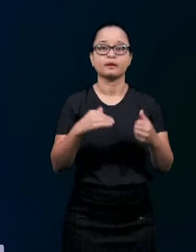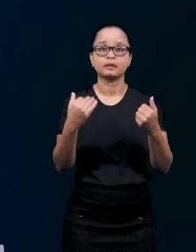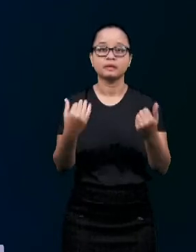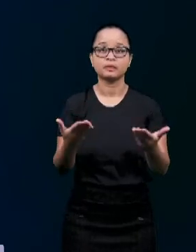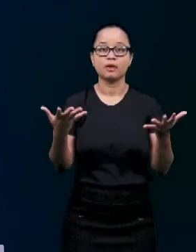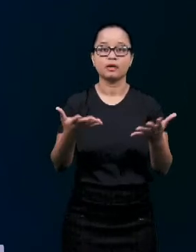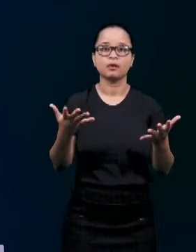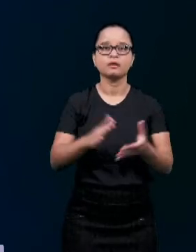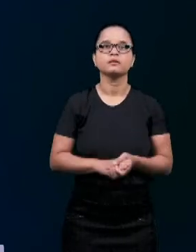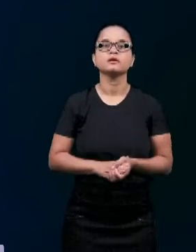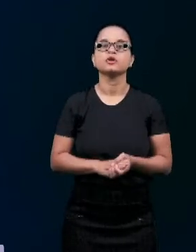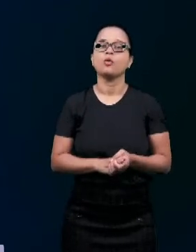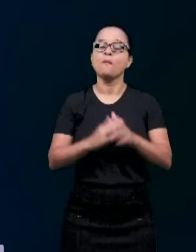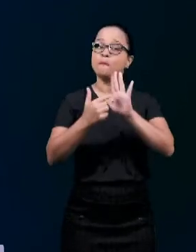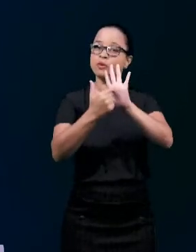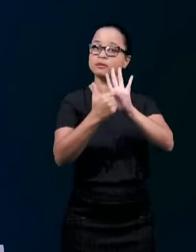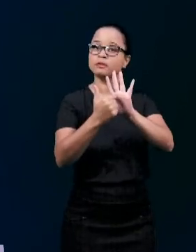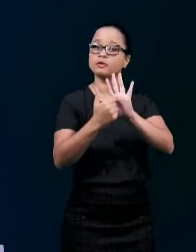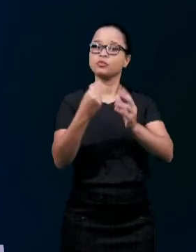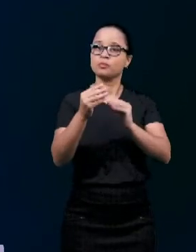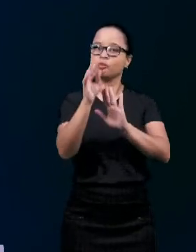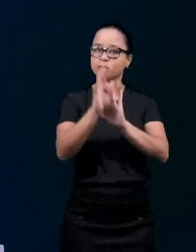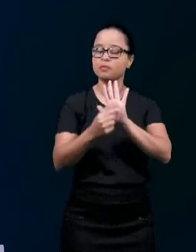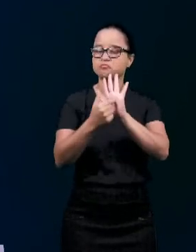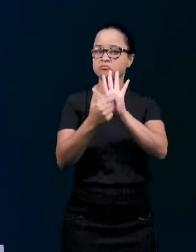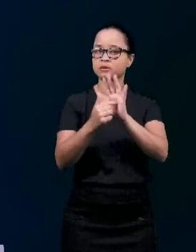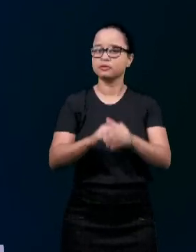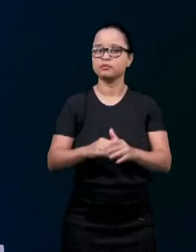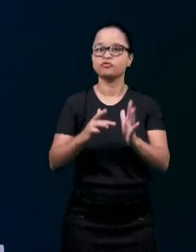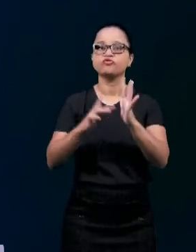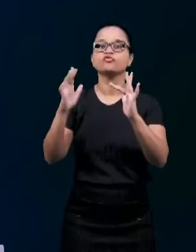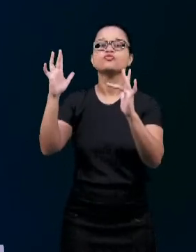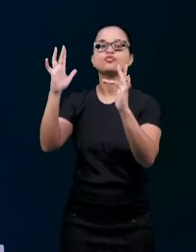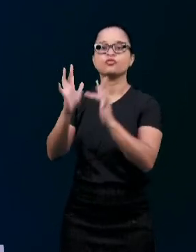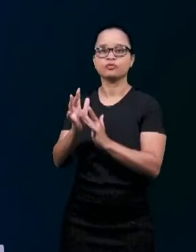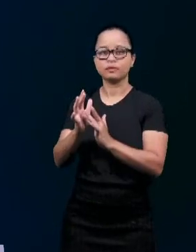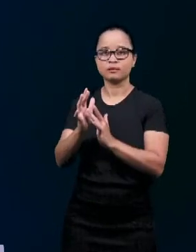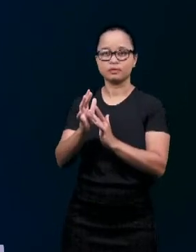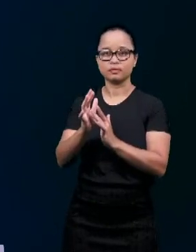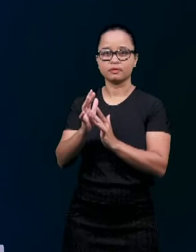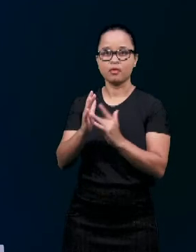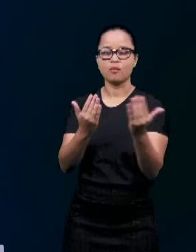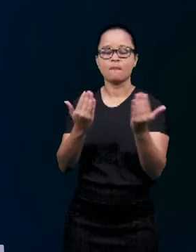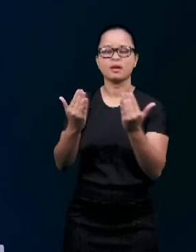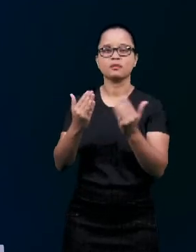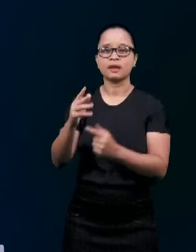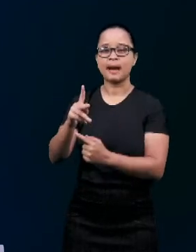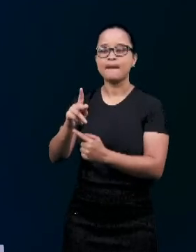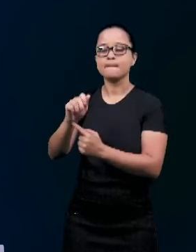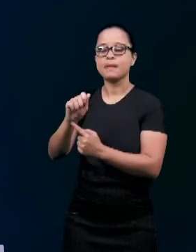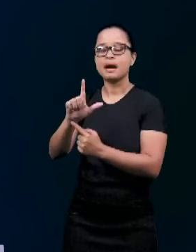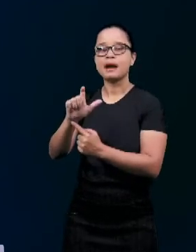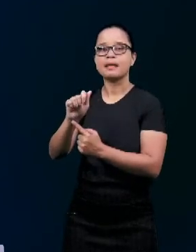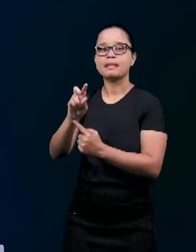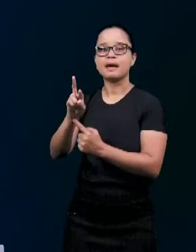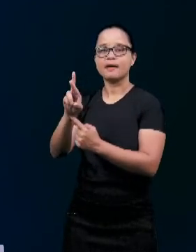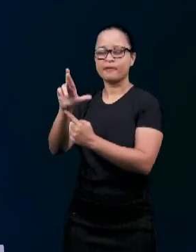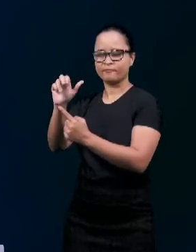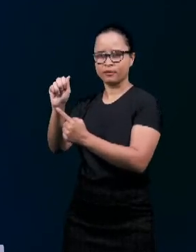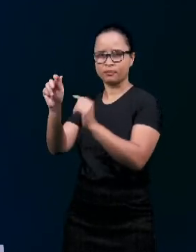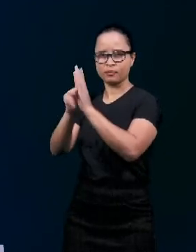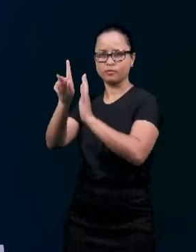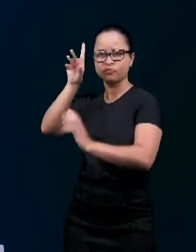Evidenciando aqui através desse texto Jesus, né, como a palavra de Deus, do qual é revelada a